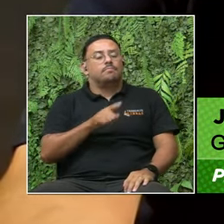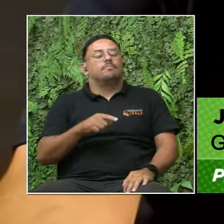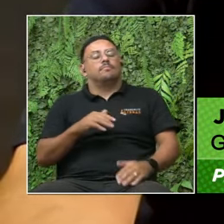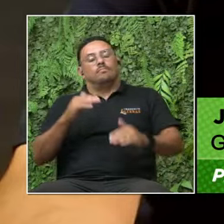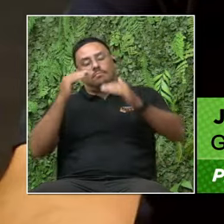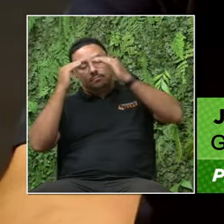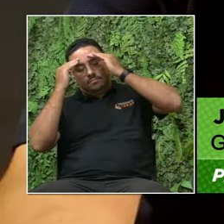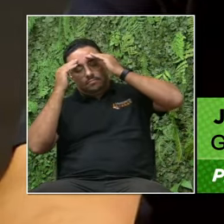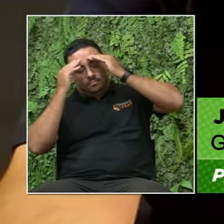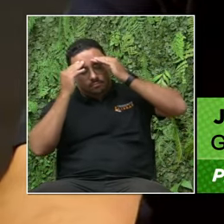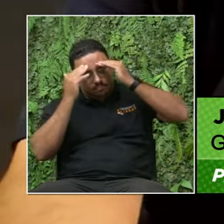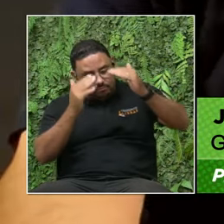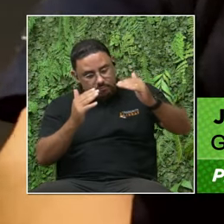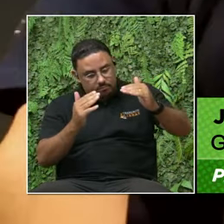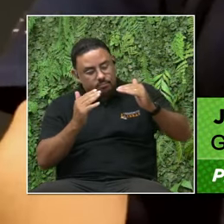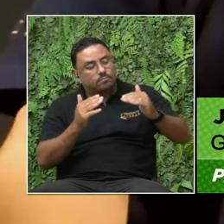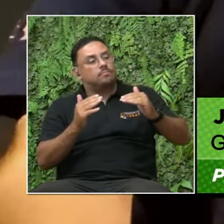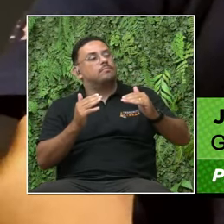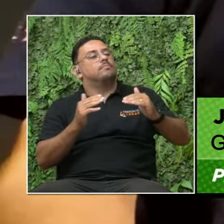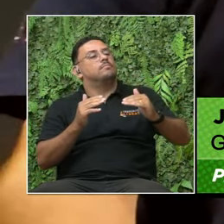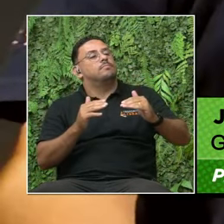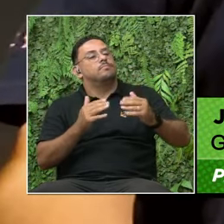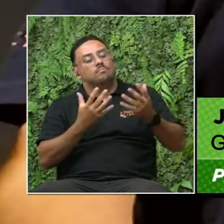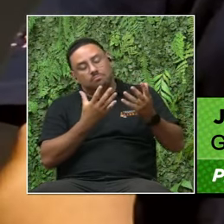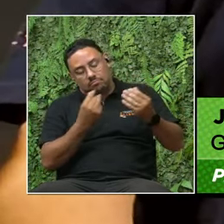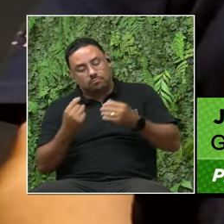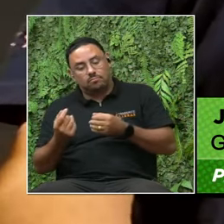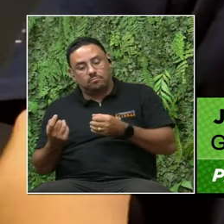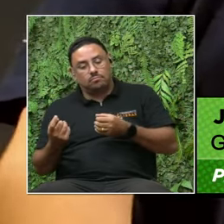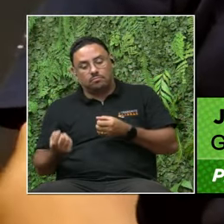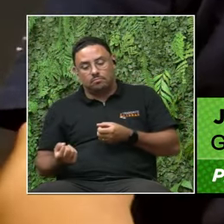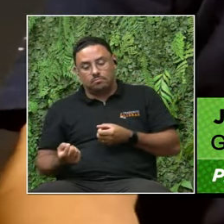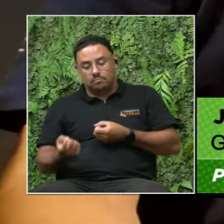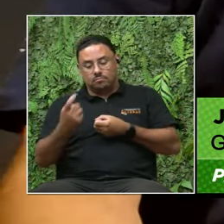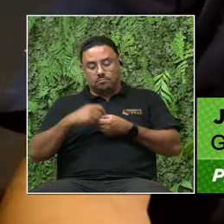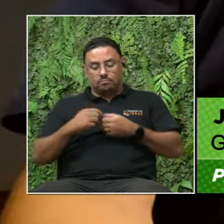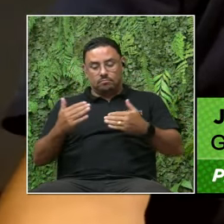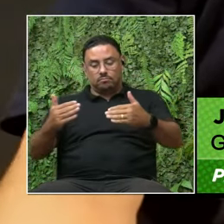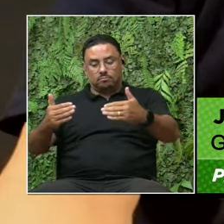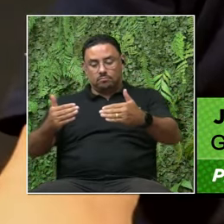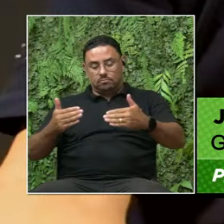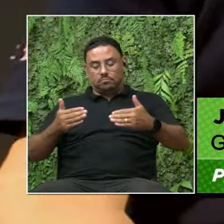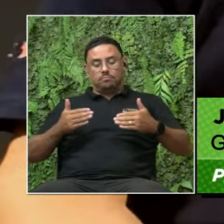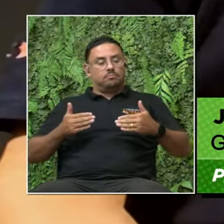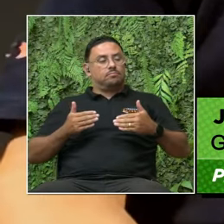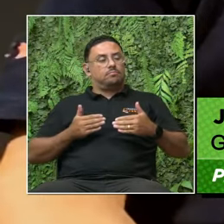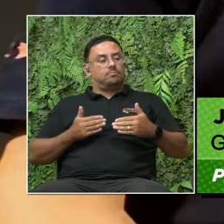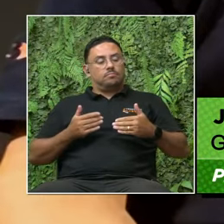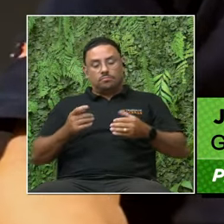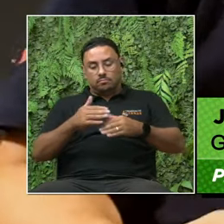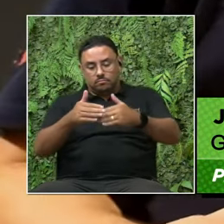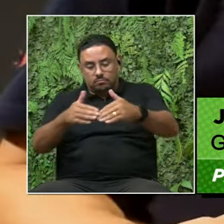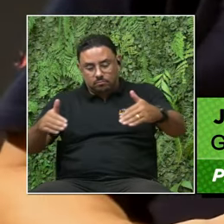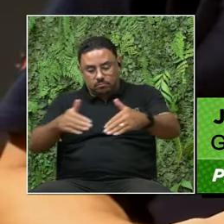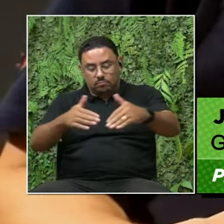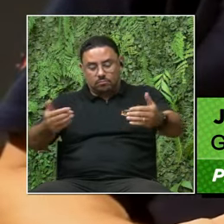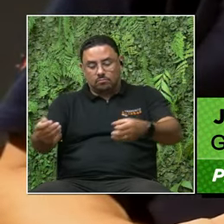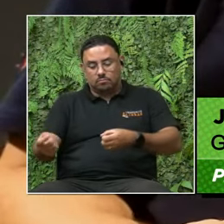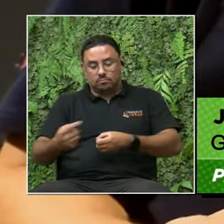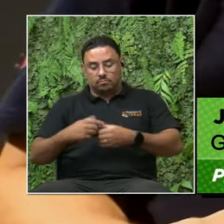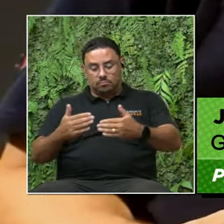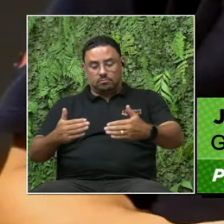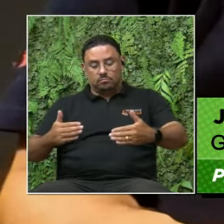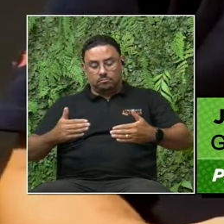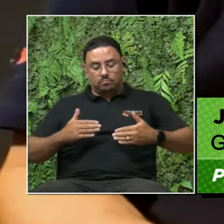respeitou o Atlético de maneira excessiva recuando o time quando ele fez 1 a 0 recuou o time de